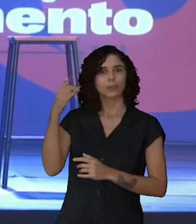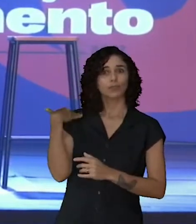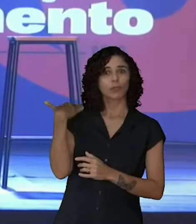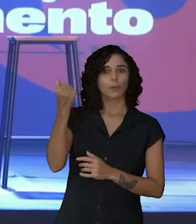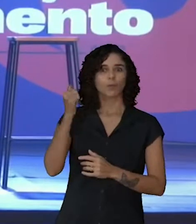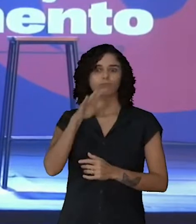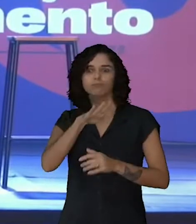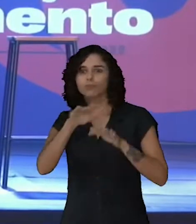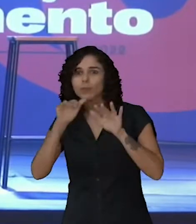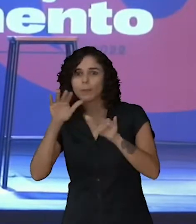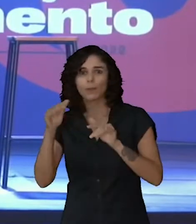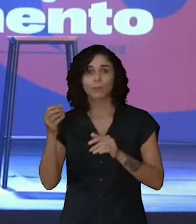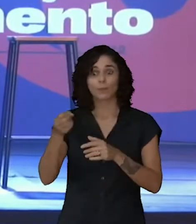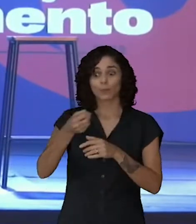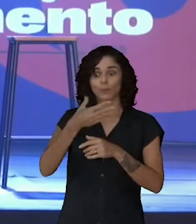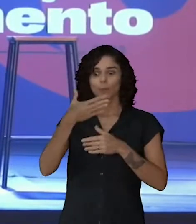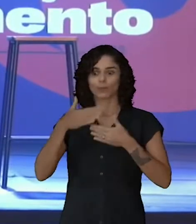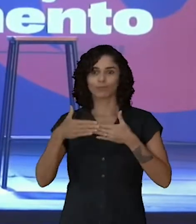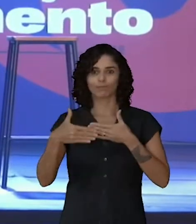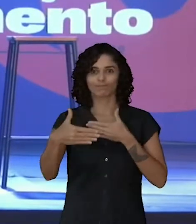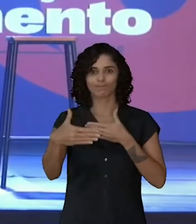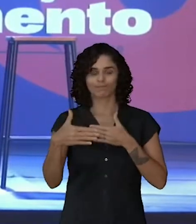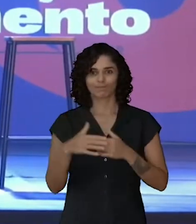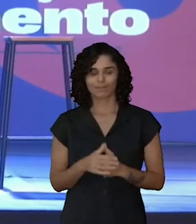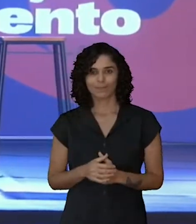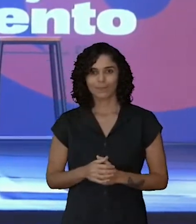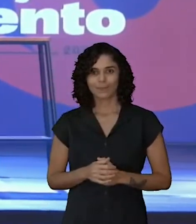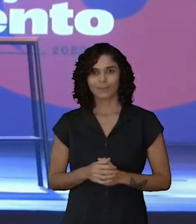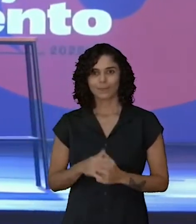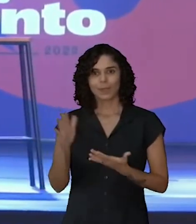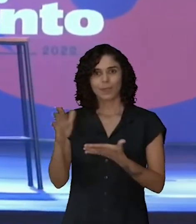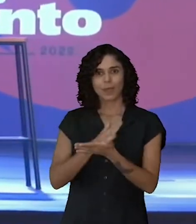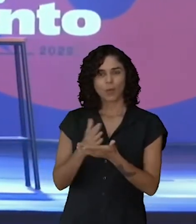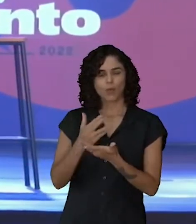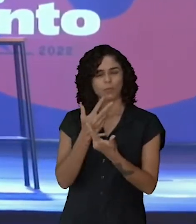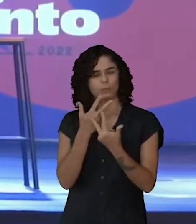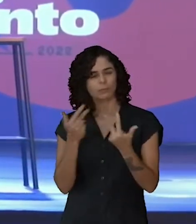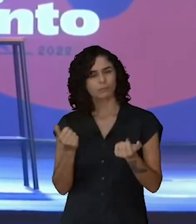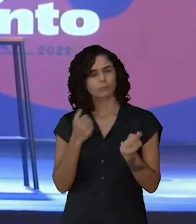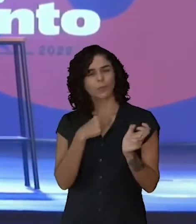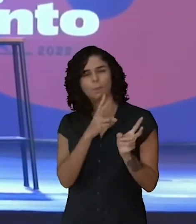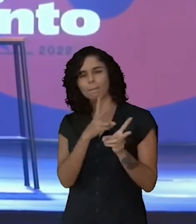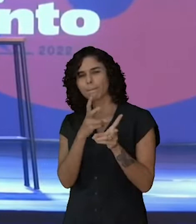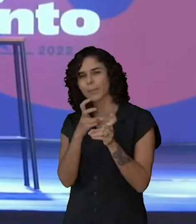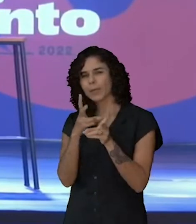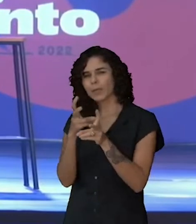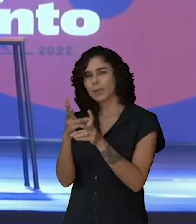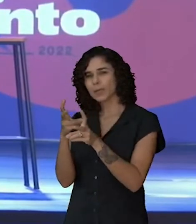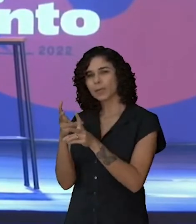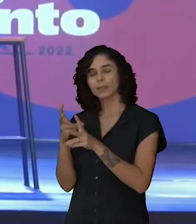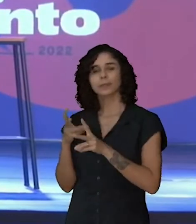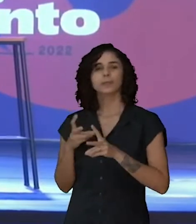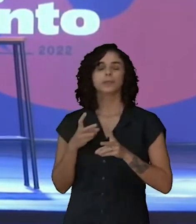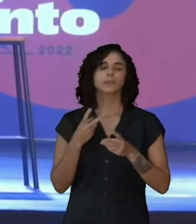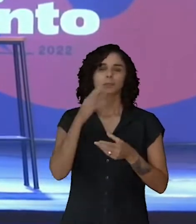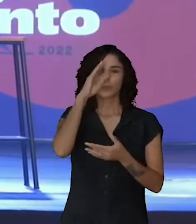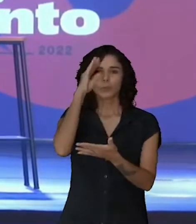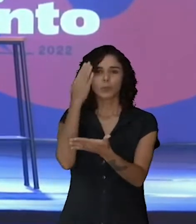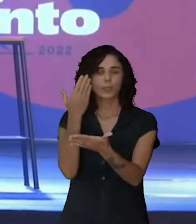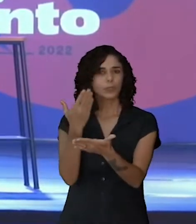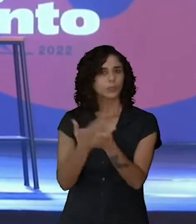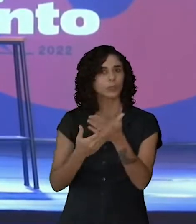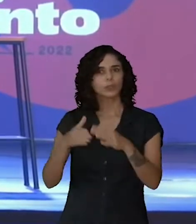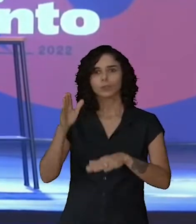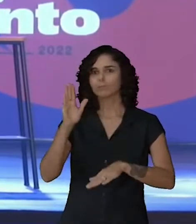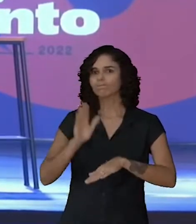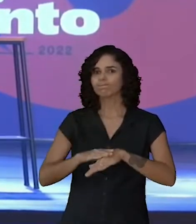tempo. E algumas coisas eu consigo ver e eu creio que são completamente de Deus